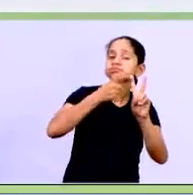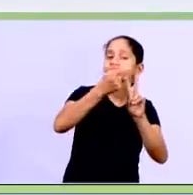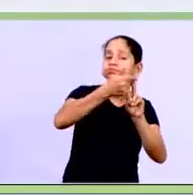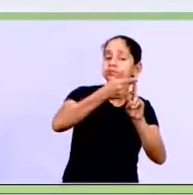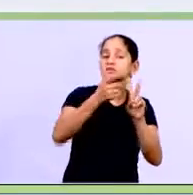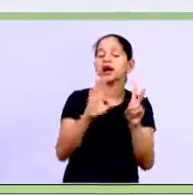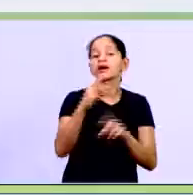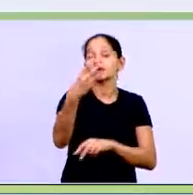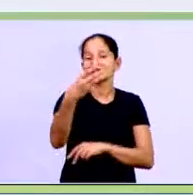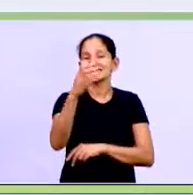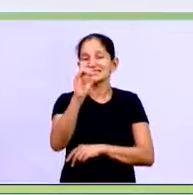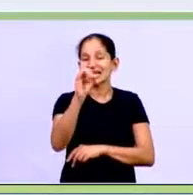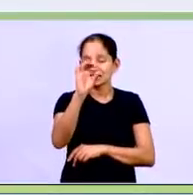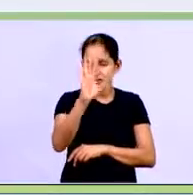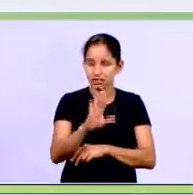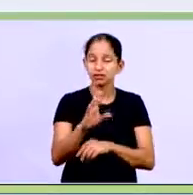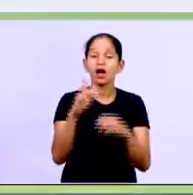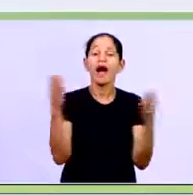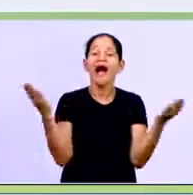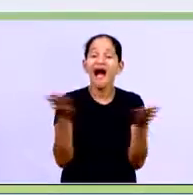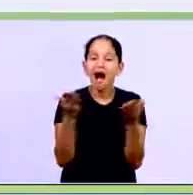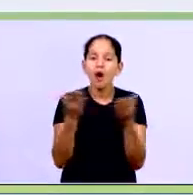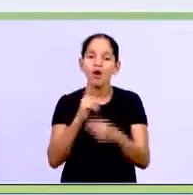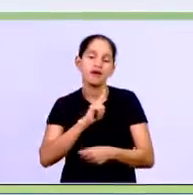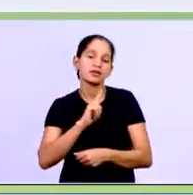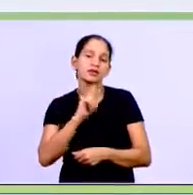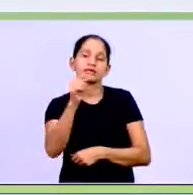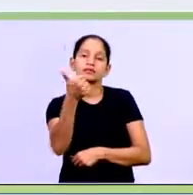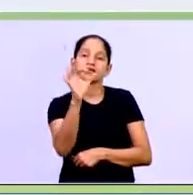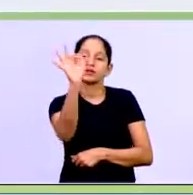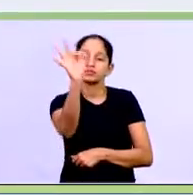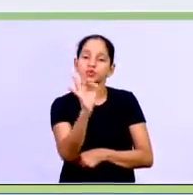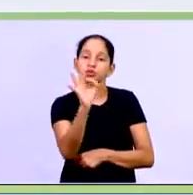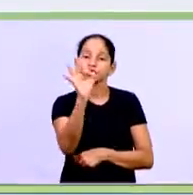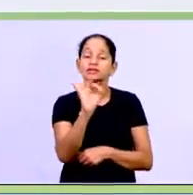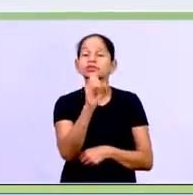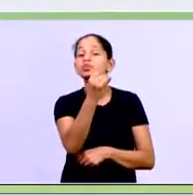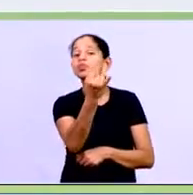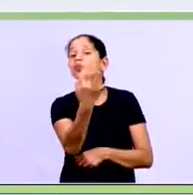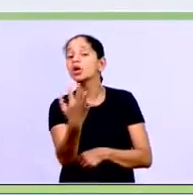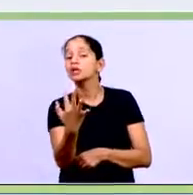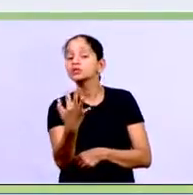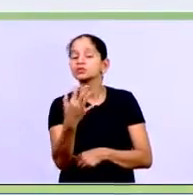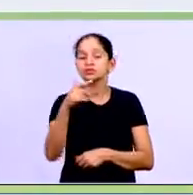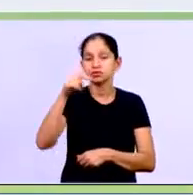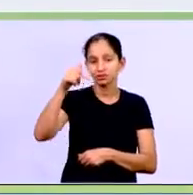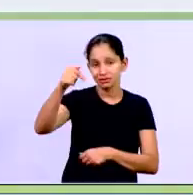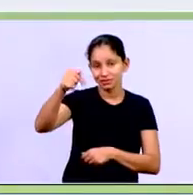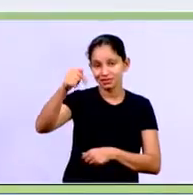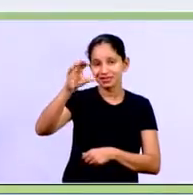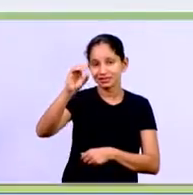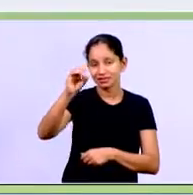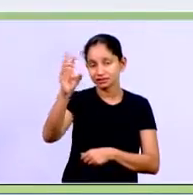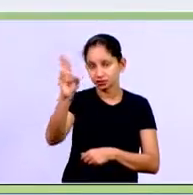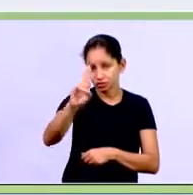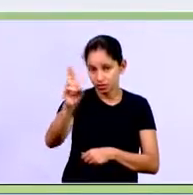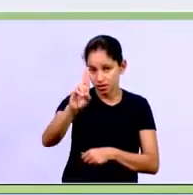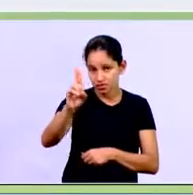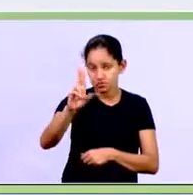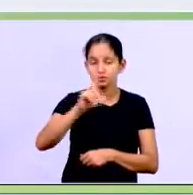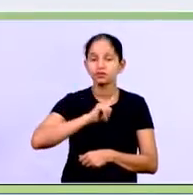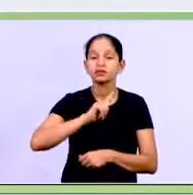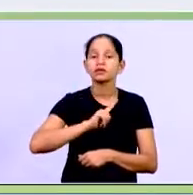juros? Opa, é 10% do que eu devo. Eu estou devendo agora quanto? 700. Então eu vou